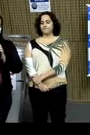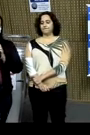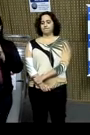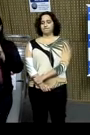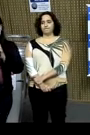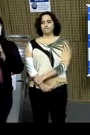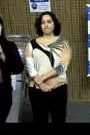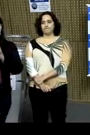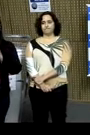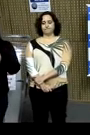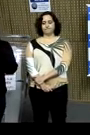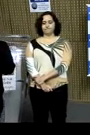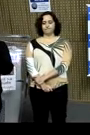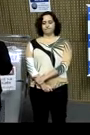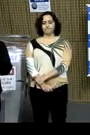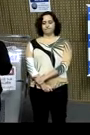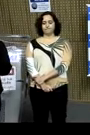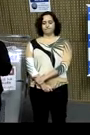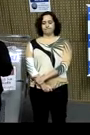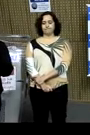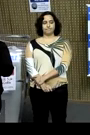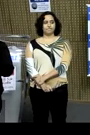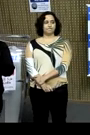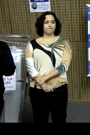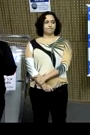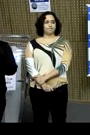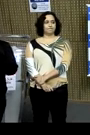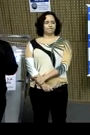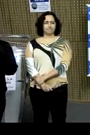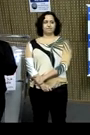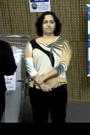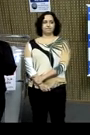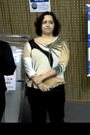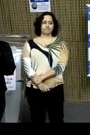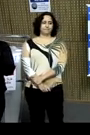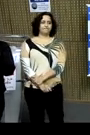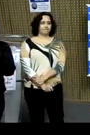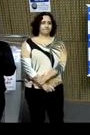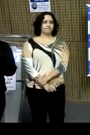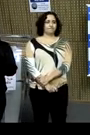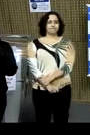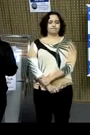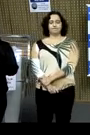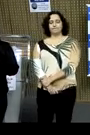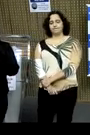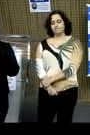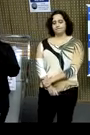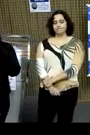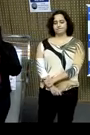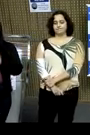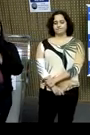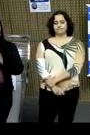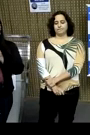e sempre, de maneira contínua, manter esses dados positivos. E qual é o mecanismo que a gente utiliza para avaliar